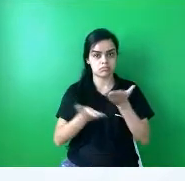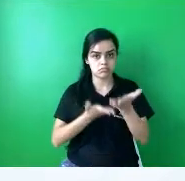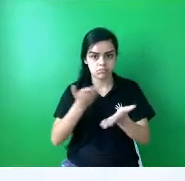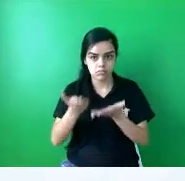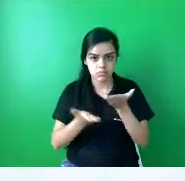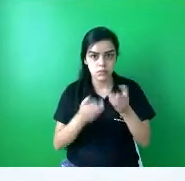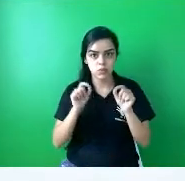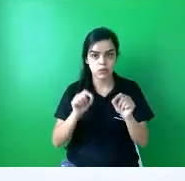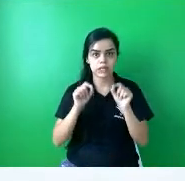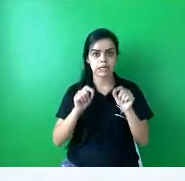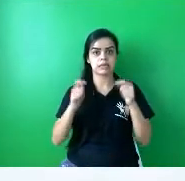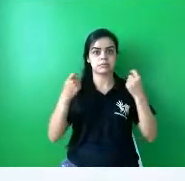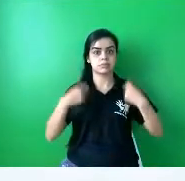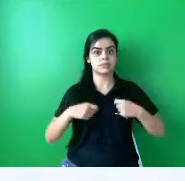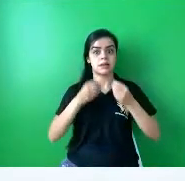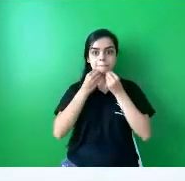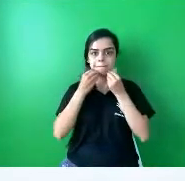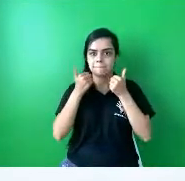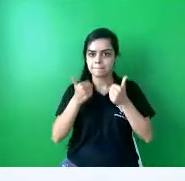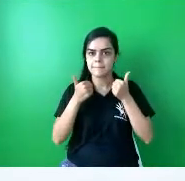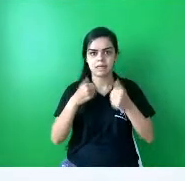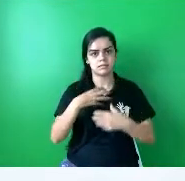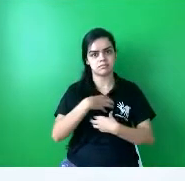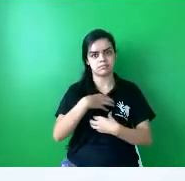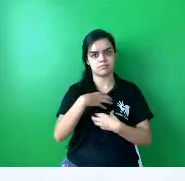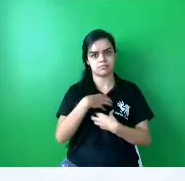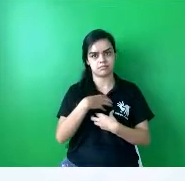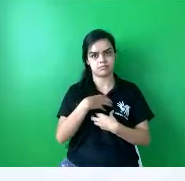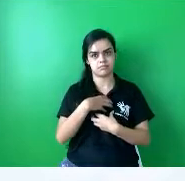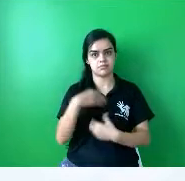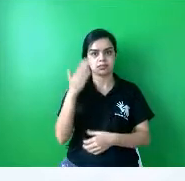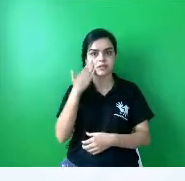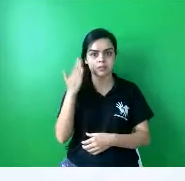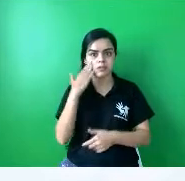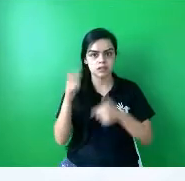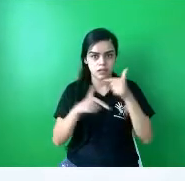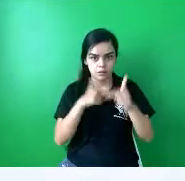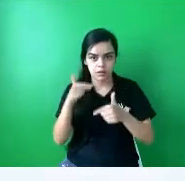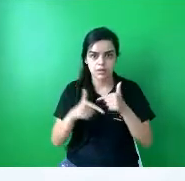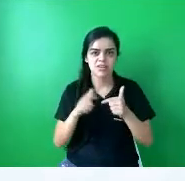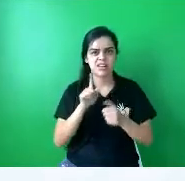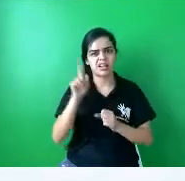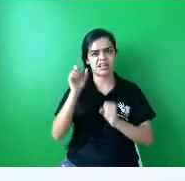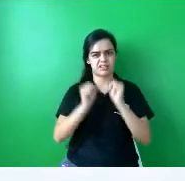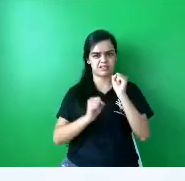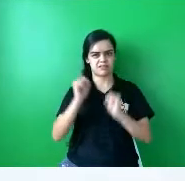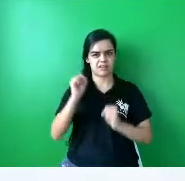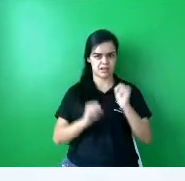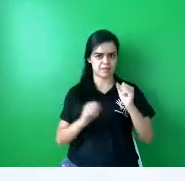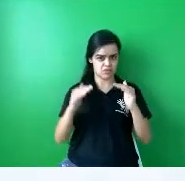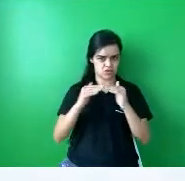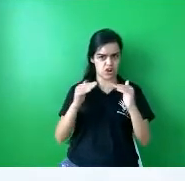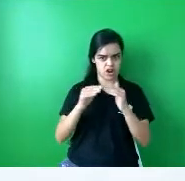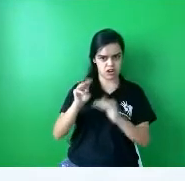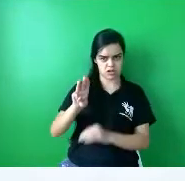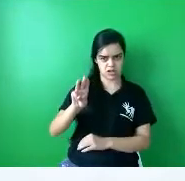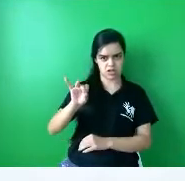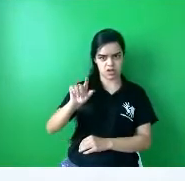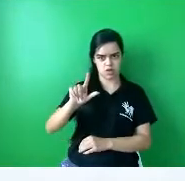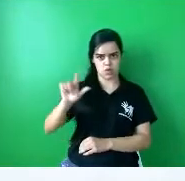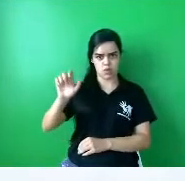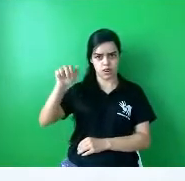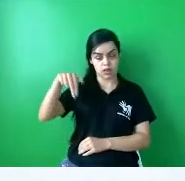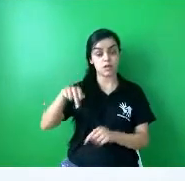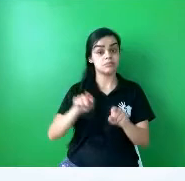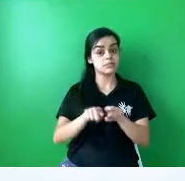ver que é para o seu próprio bem, que nós não podemos, nós cuidamos tanto do trabalhador lá na fábrica, né, William? Como é que nós não vamos Exatamente. cuidar